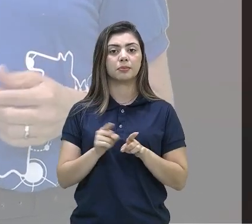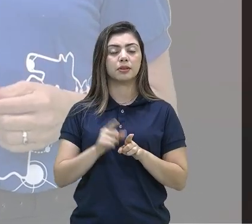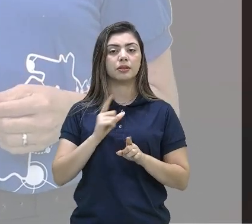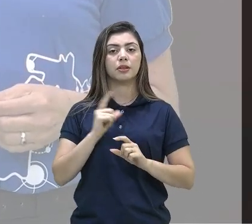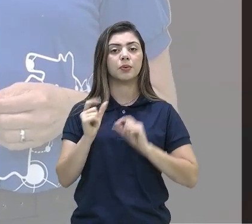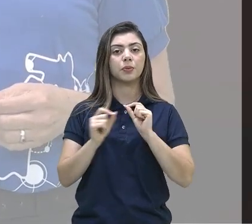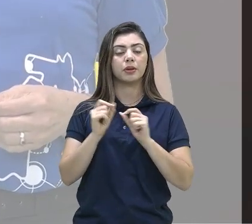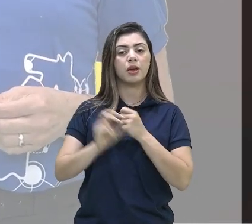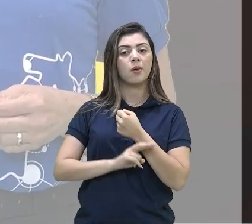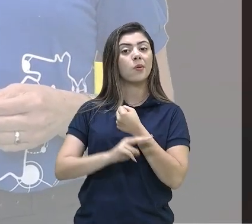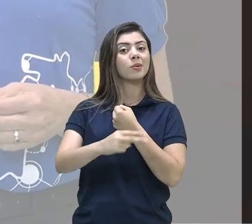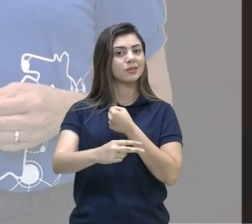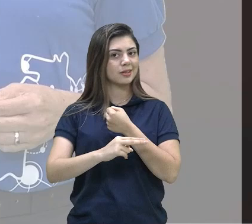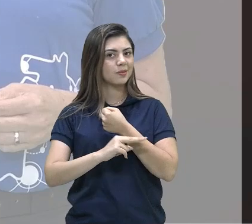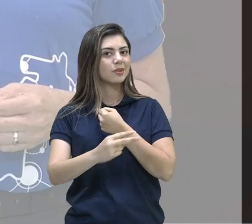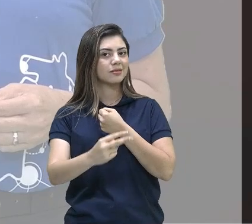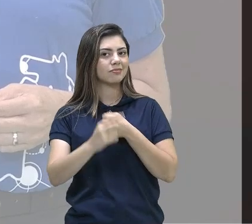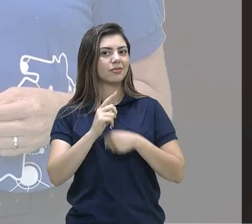consequências.